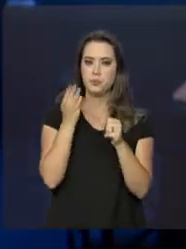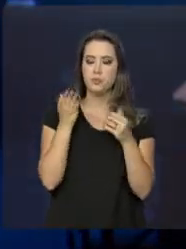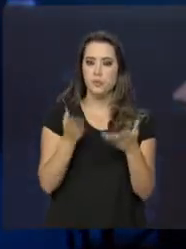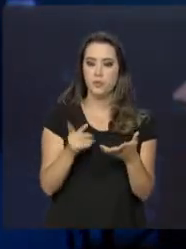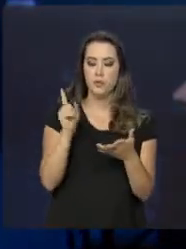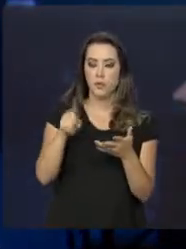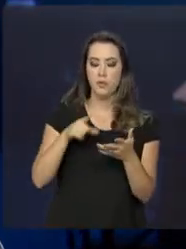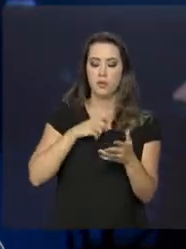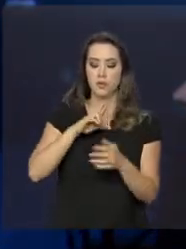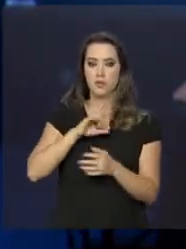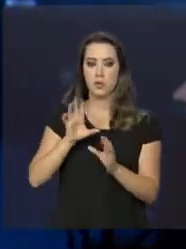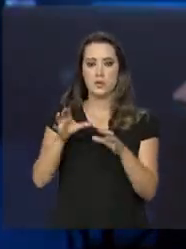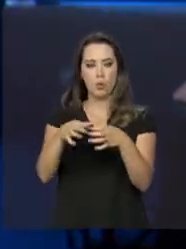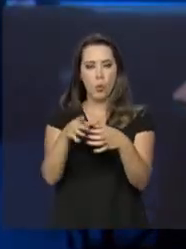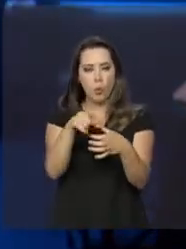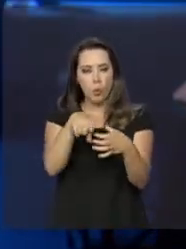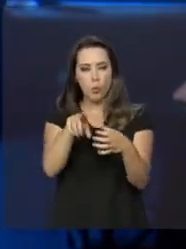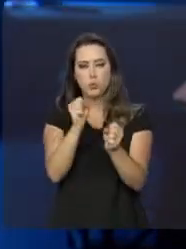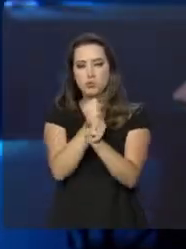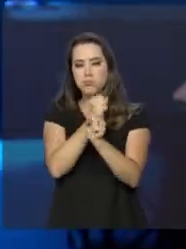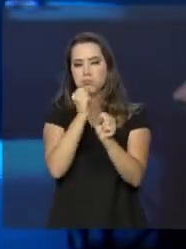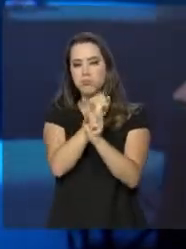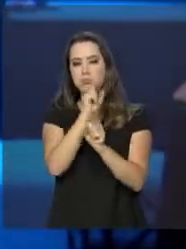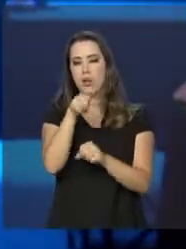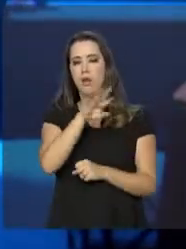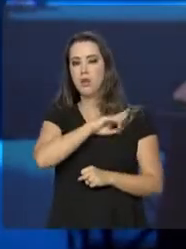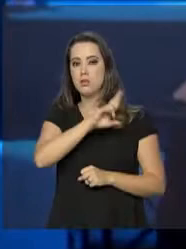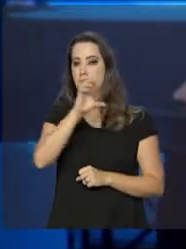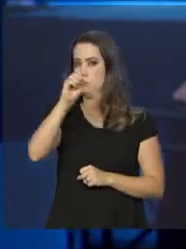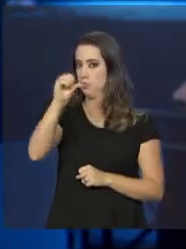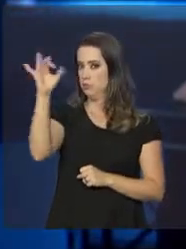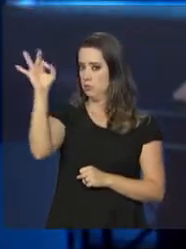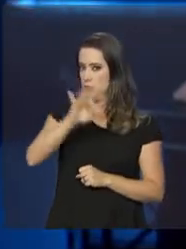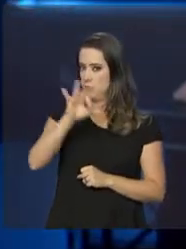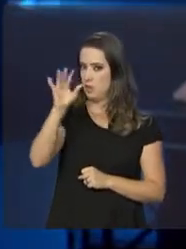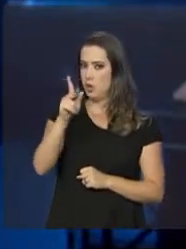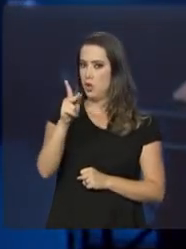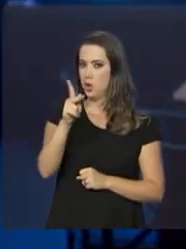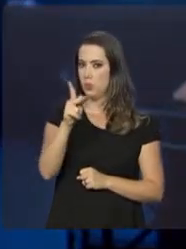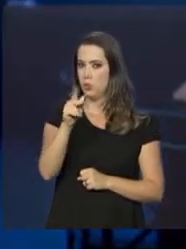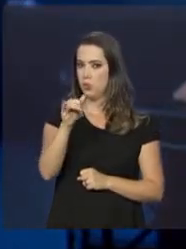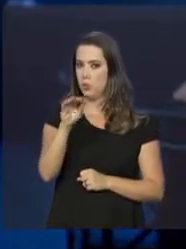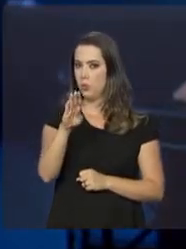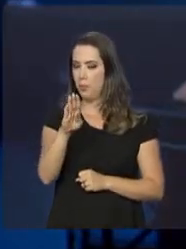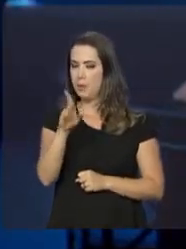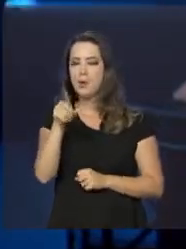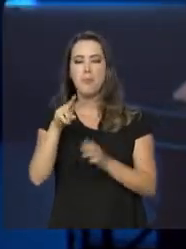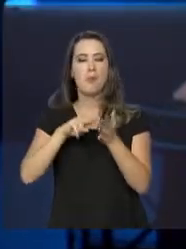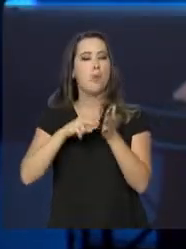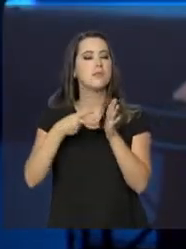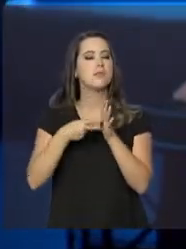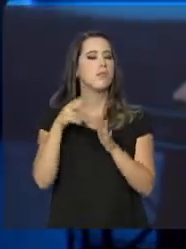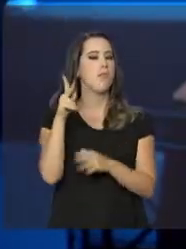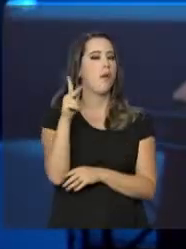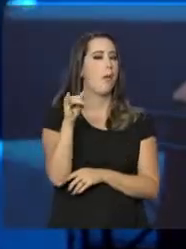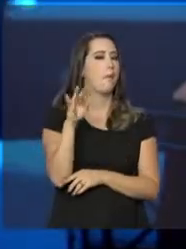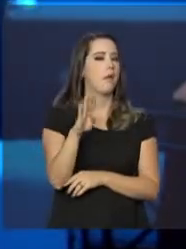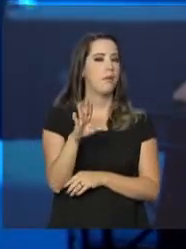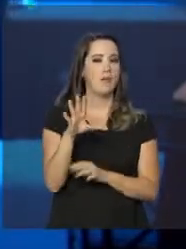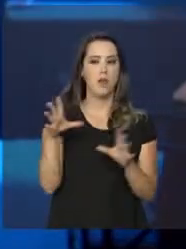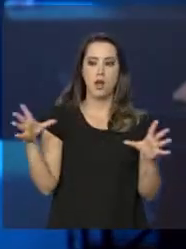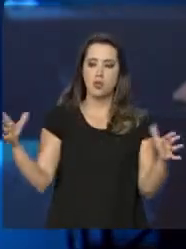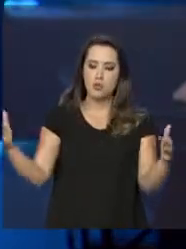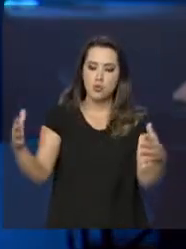construção responsável por 9% do pib o produto interno bruto que é a soma de todas as riquezas produzidas no brasil